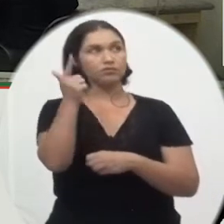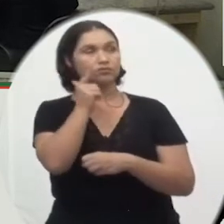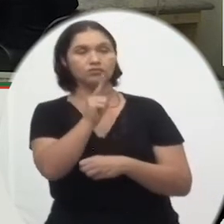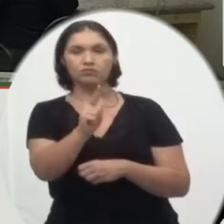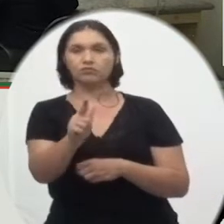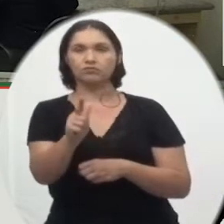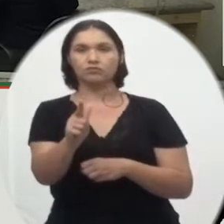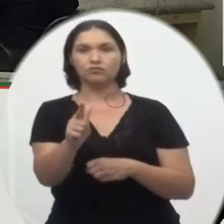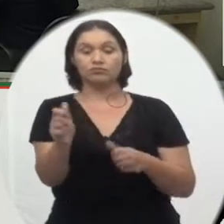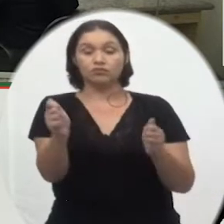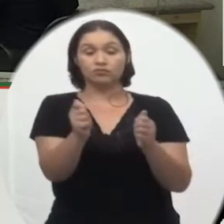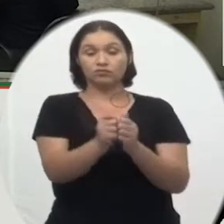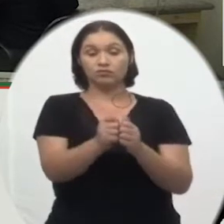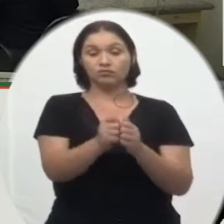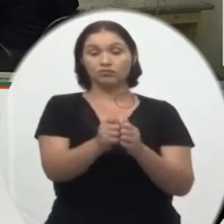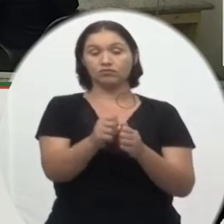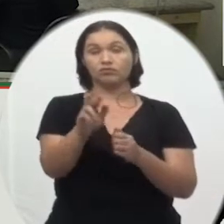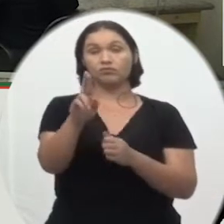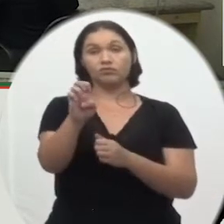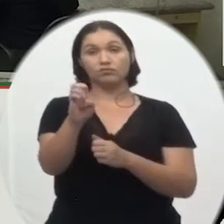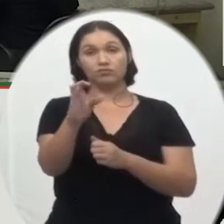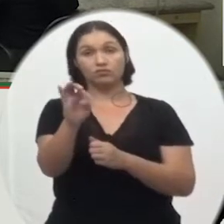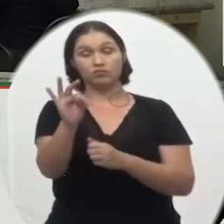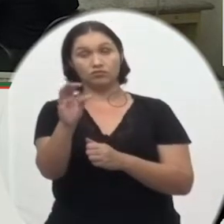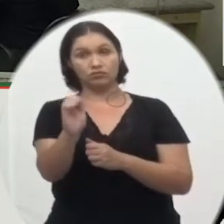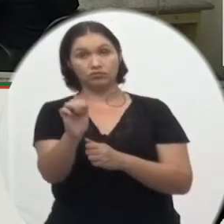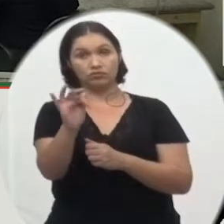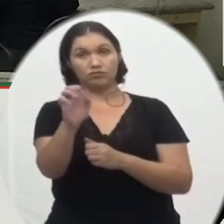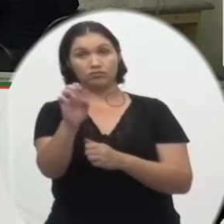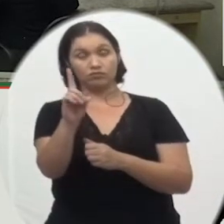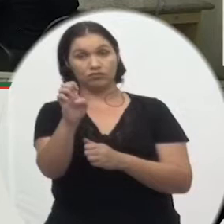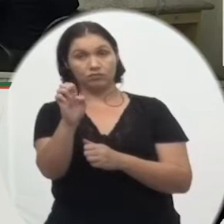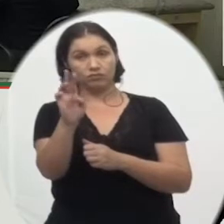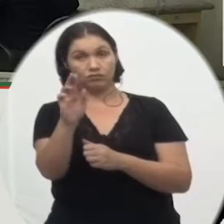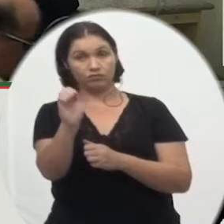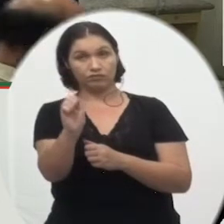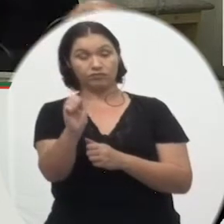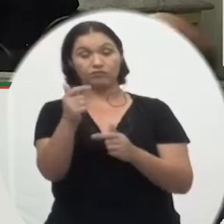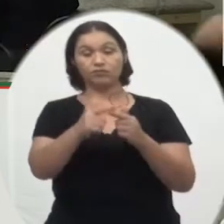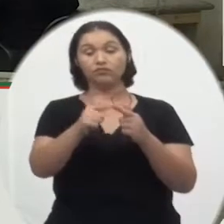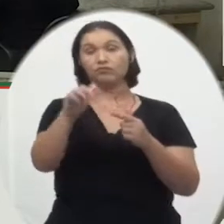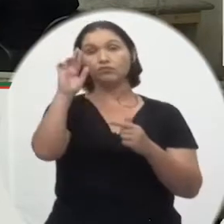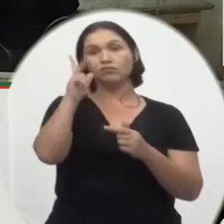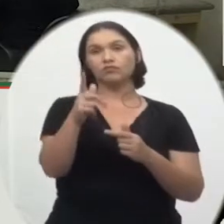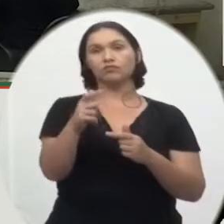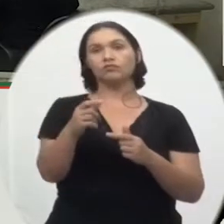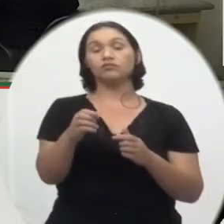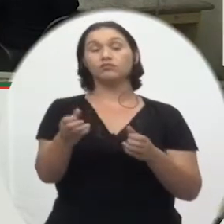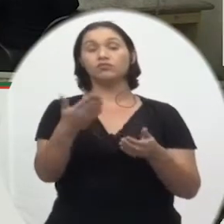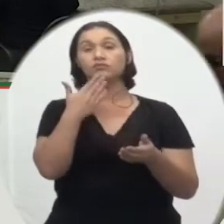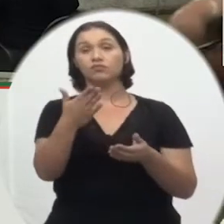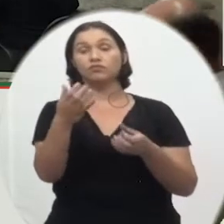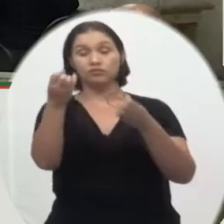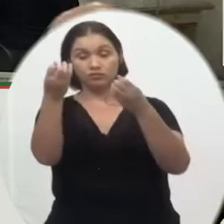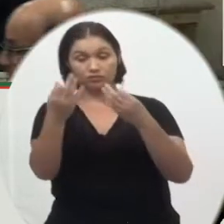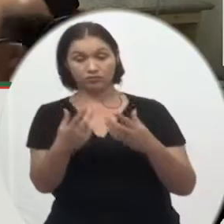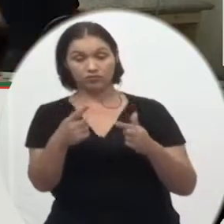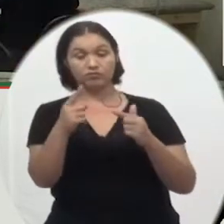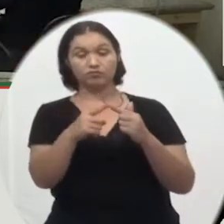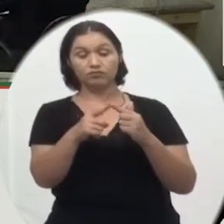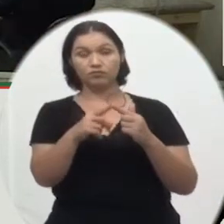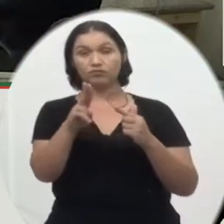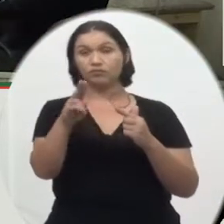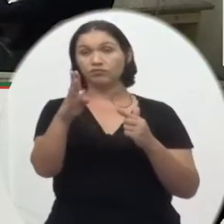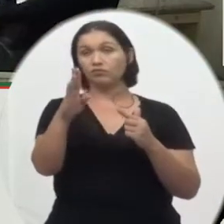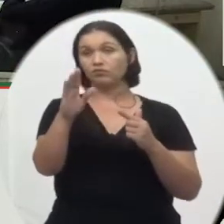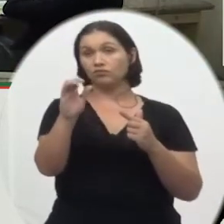situação junto à Receita Federal. Solicito, assim, os seguintes esclarecimentos buscando resolver esta questão. Primeiro, a UABC tem conhecimento de